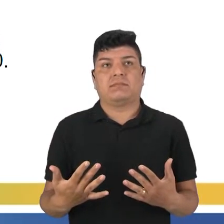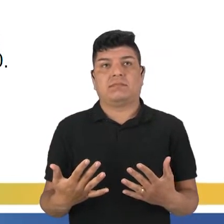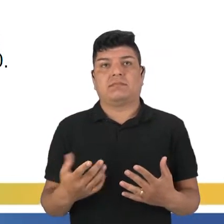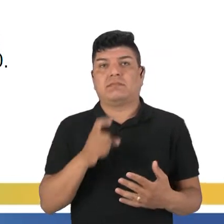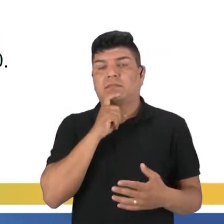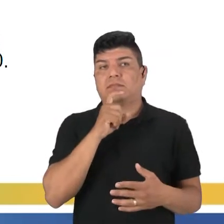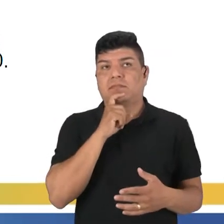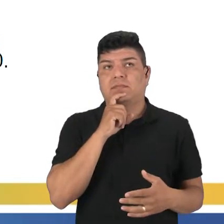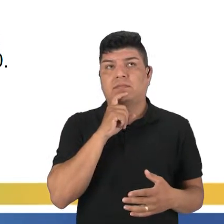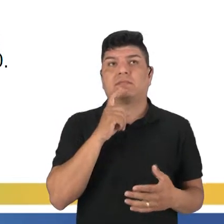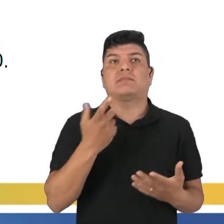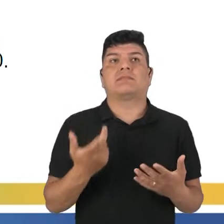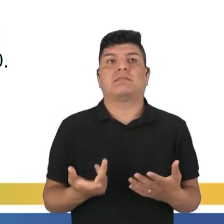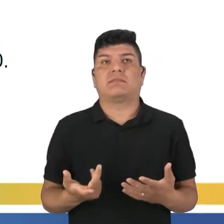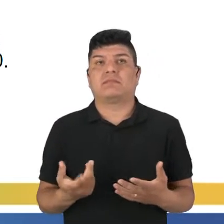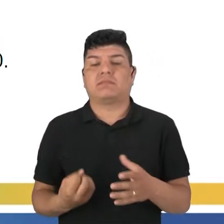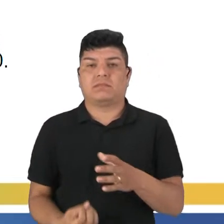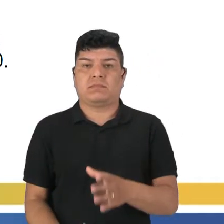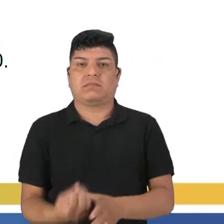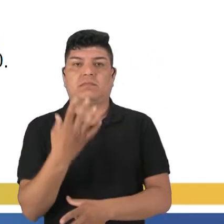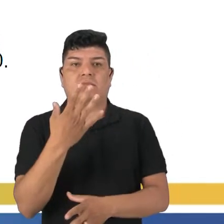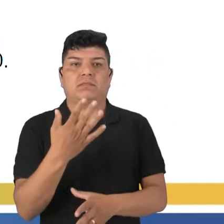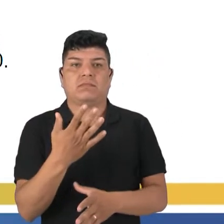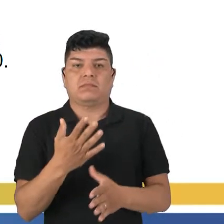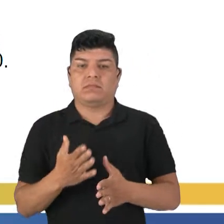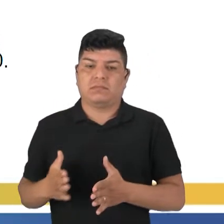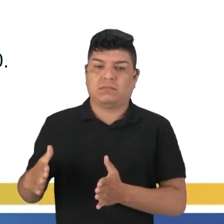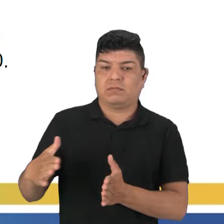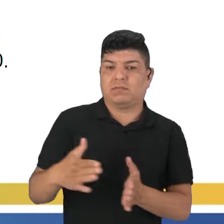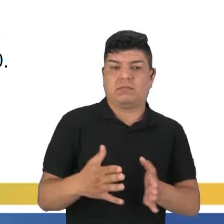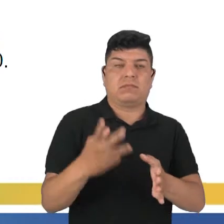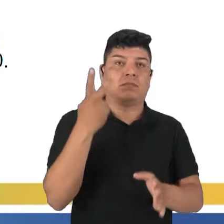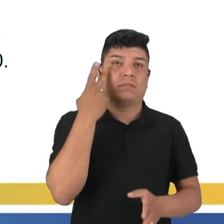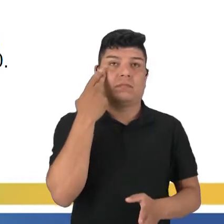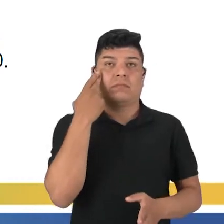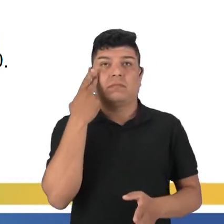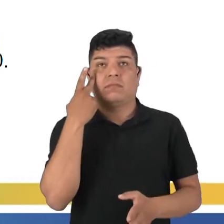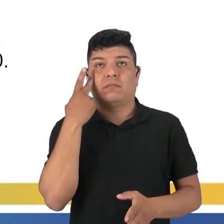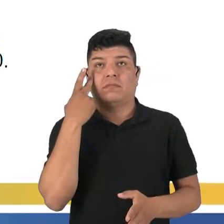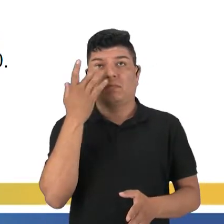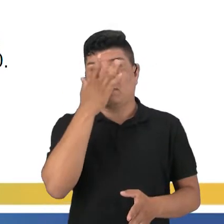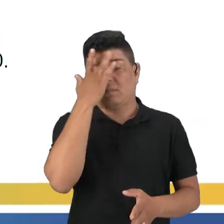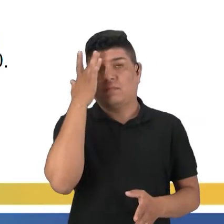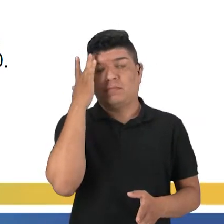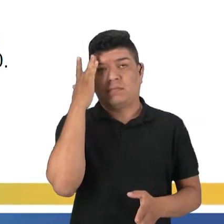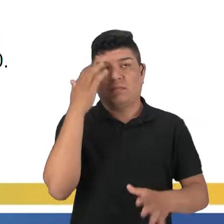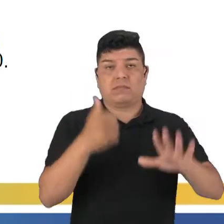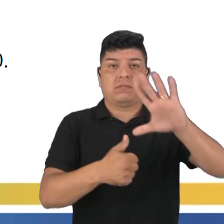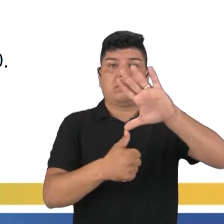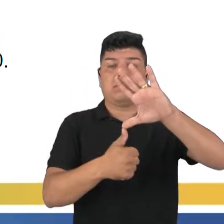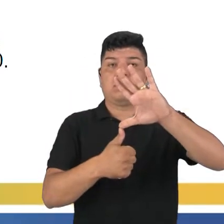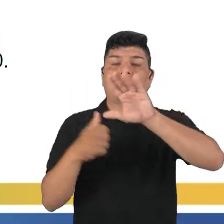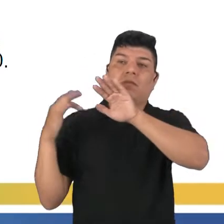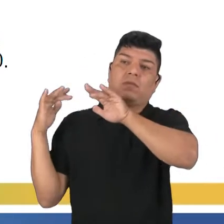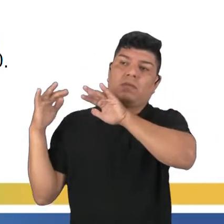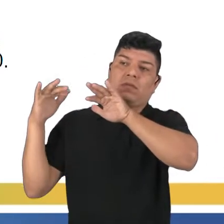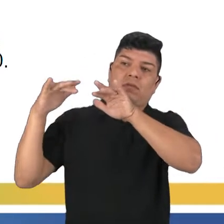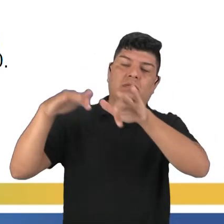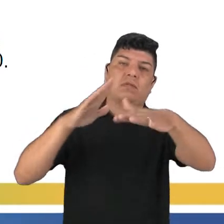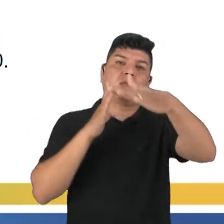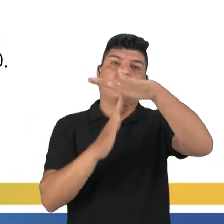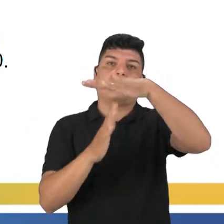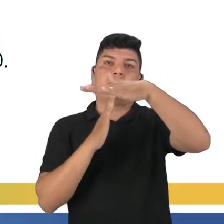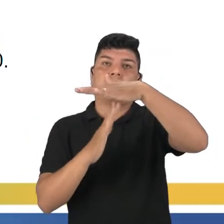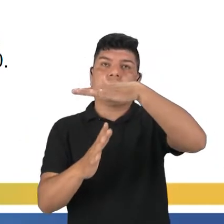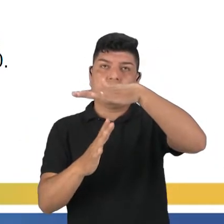das geleiras, né, que aí criou-se um corredor natural onde esses habitantes da Ásia, eles acabaram migrando aí pelo